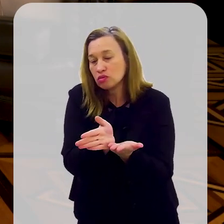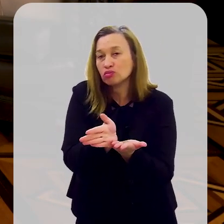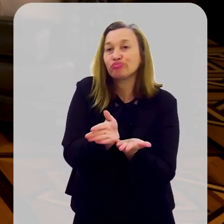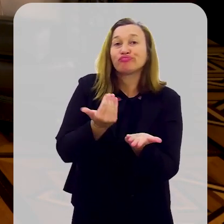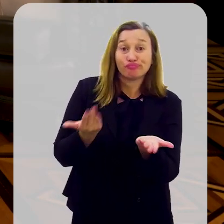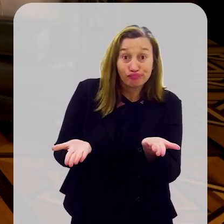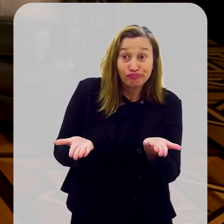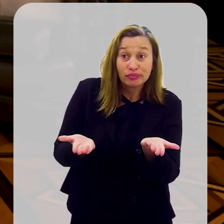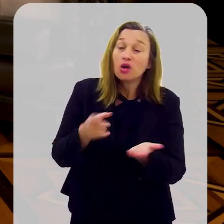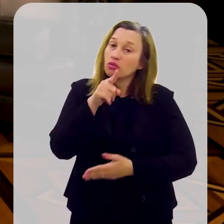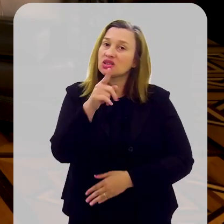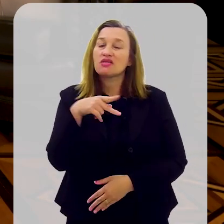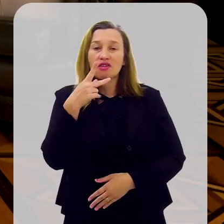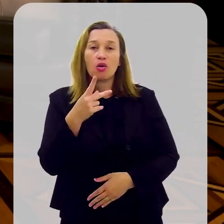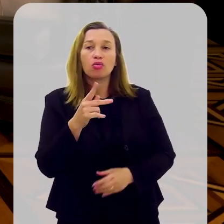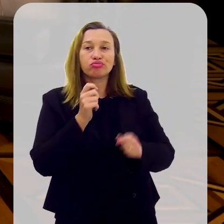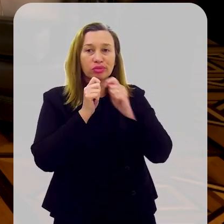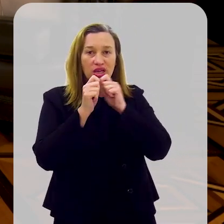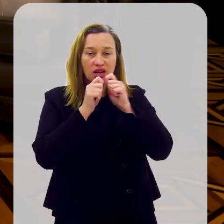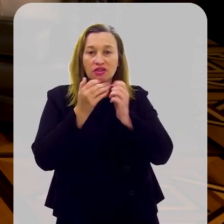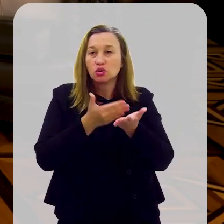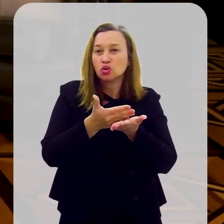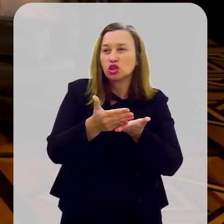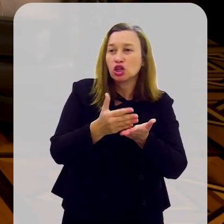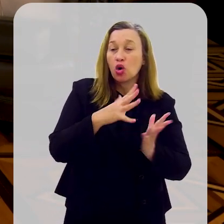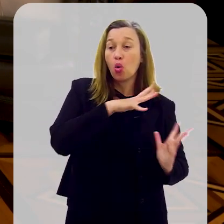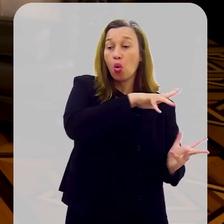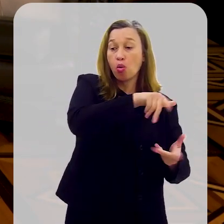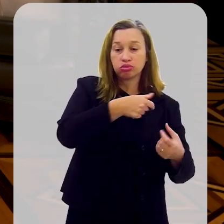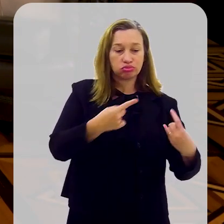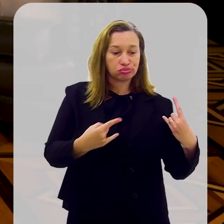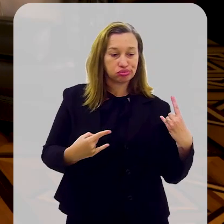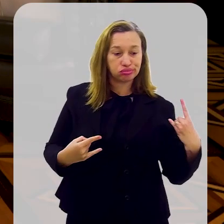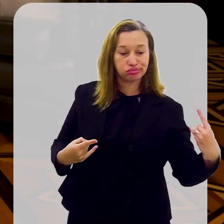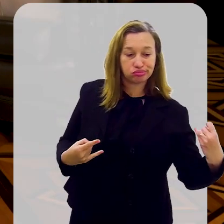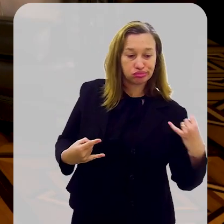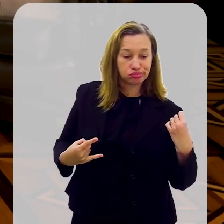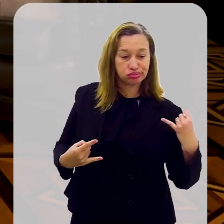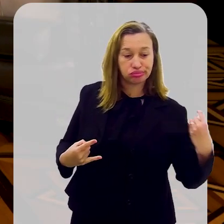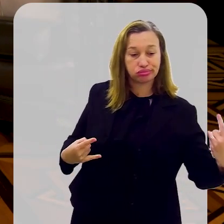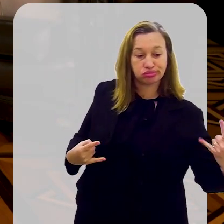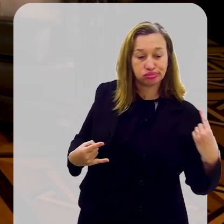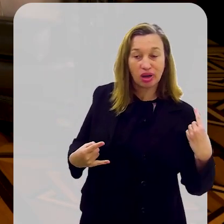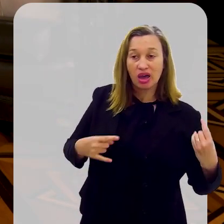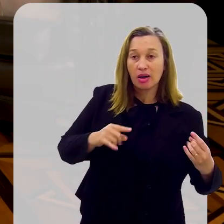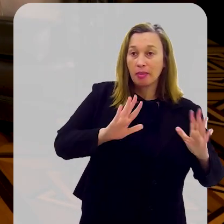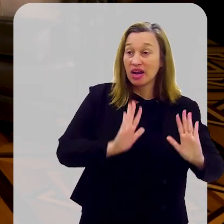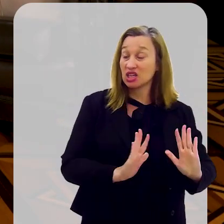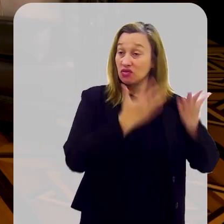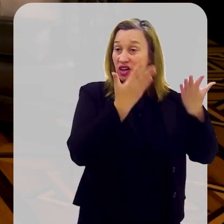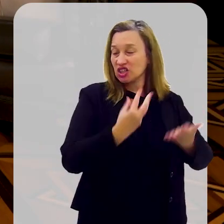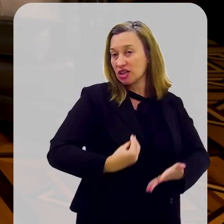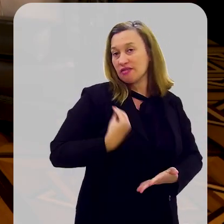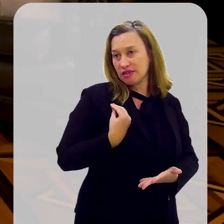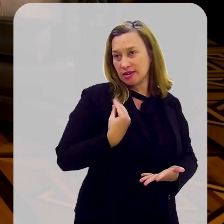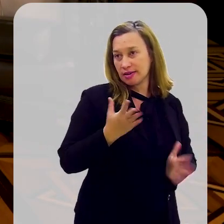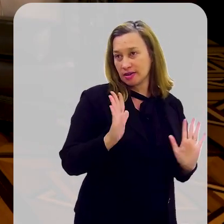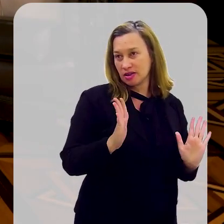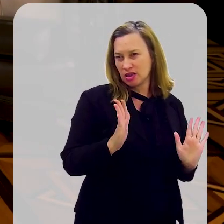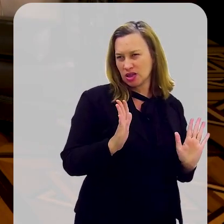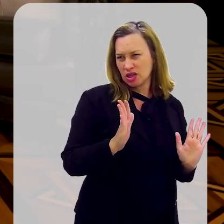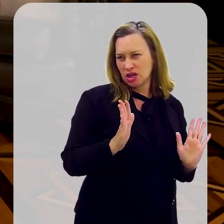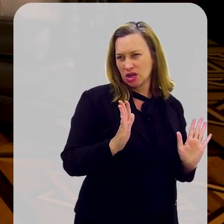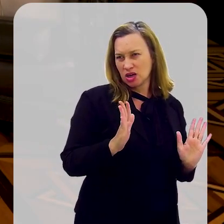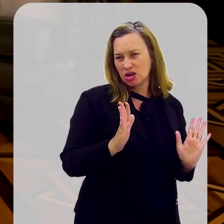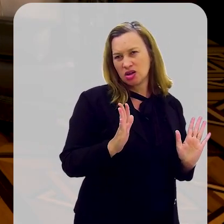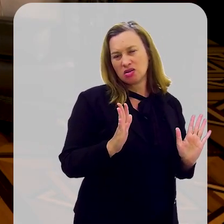vai. Né? Porque, como você falou no início da entrevista, o mundo te chama para os Halloweens da vida. E não querendo ser